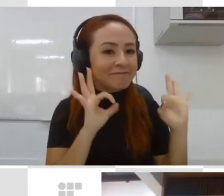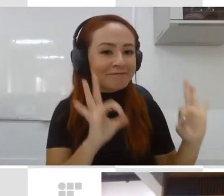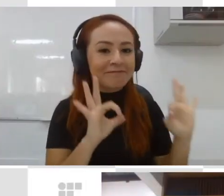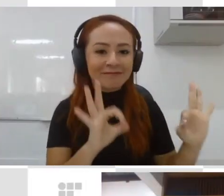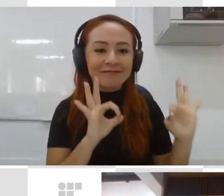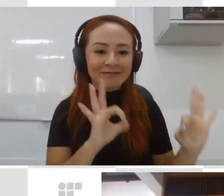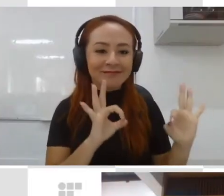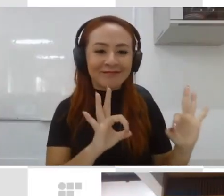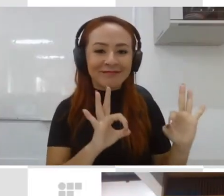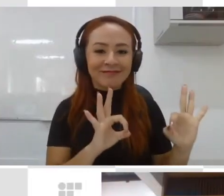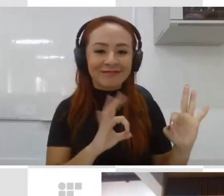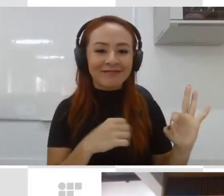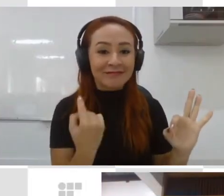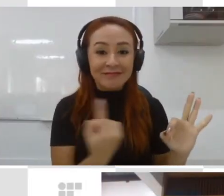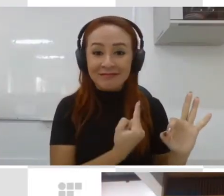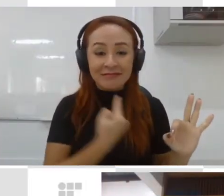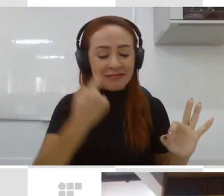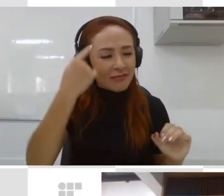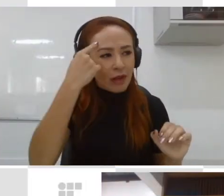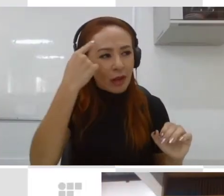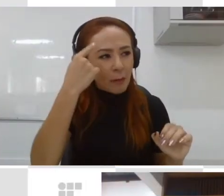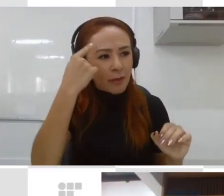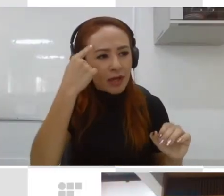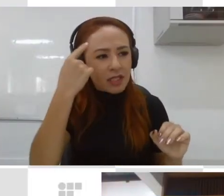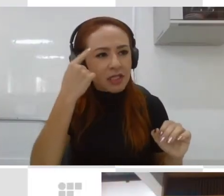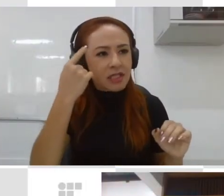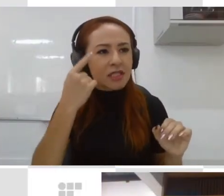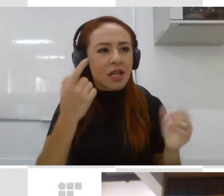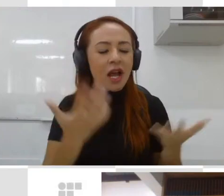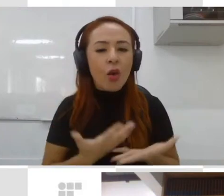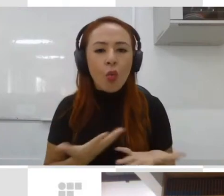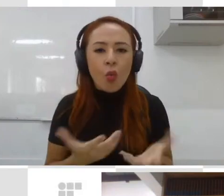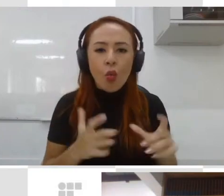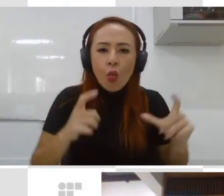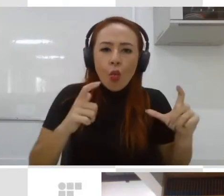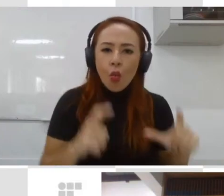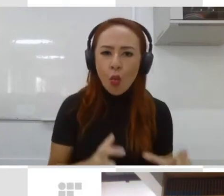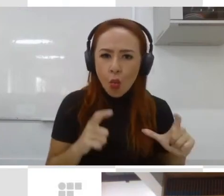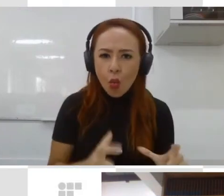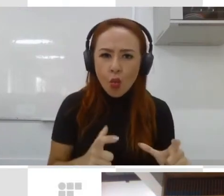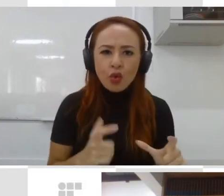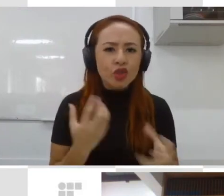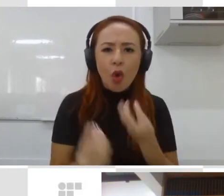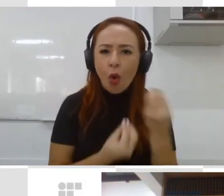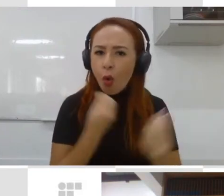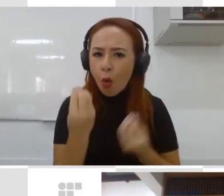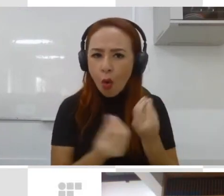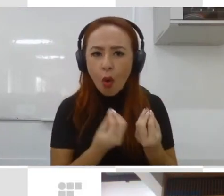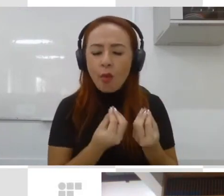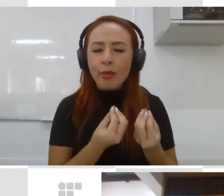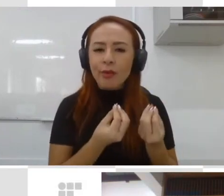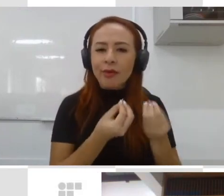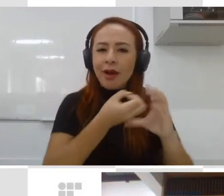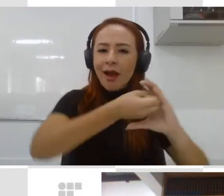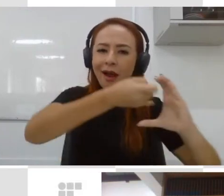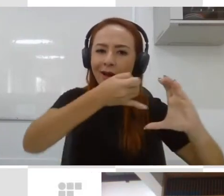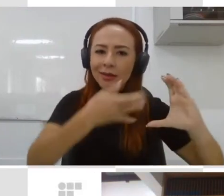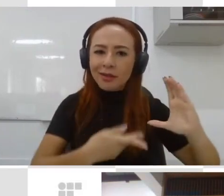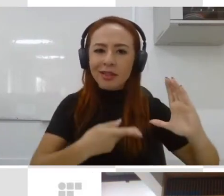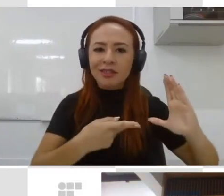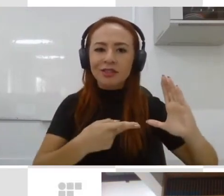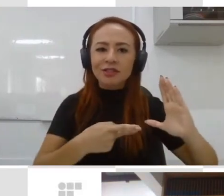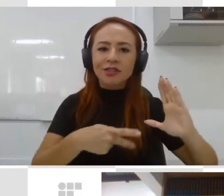pensar o lugar que nós estamos, né? O cenário que nós estamos. E